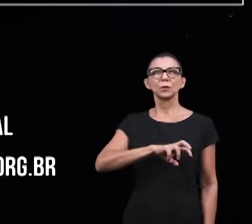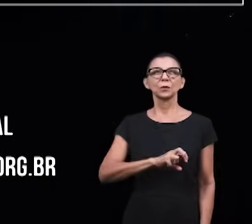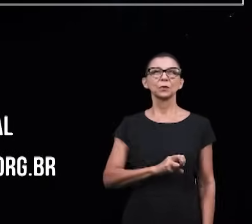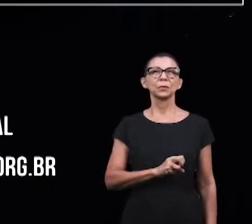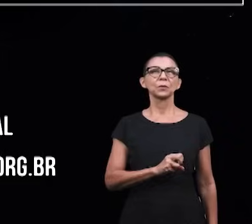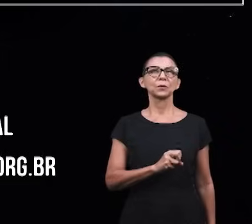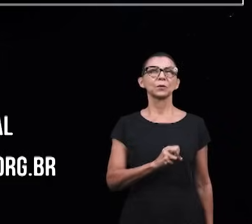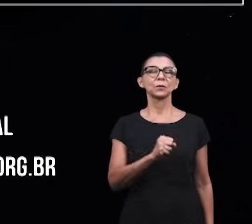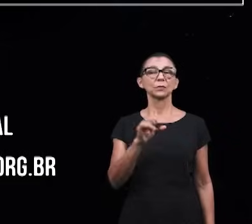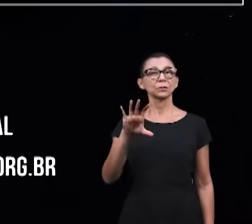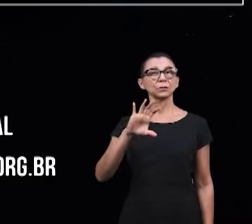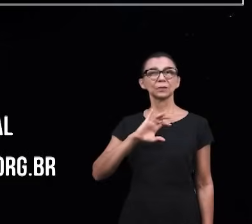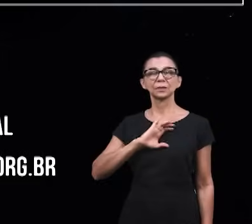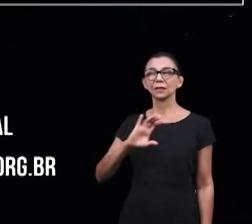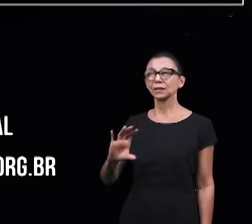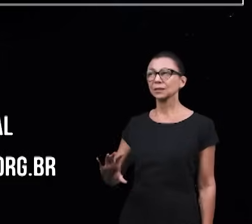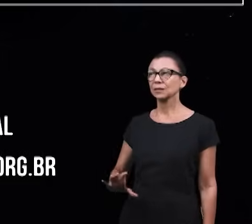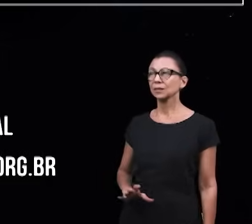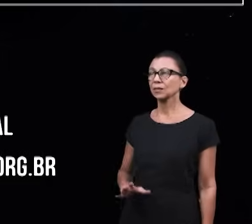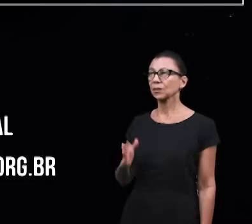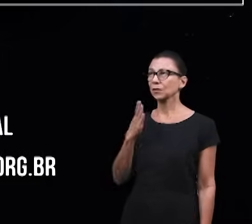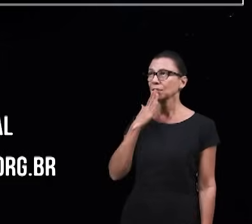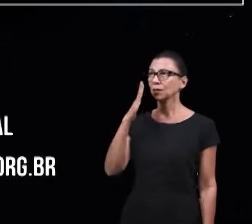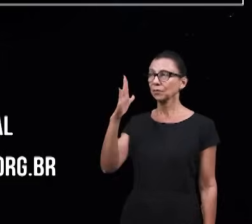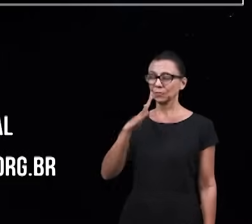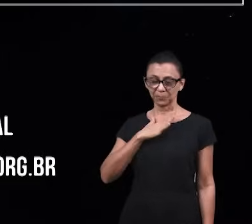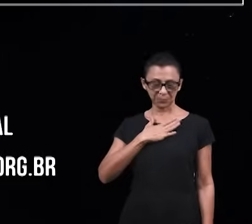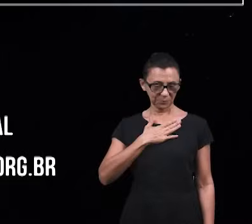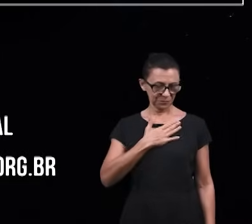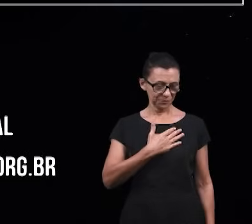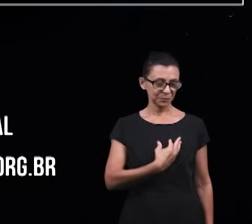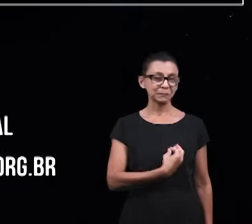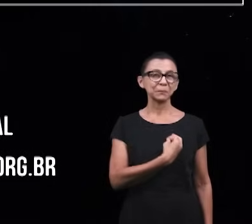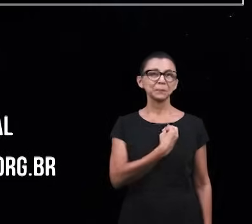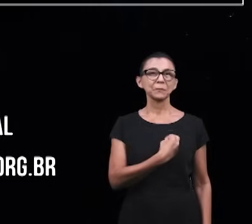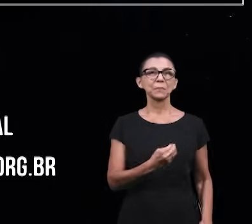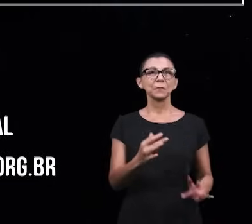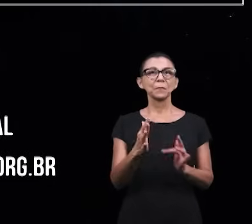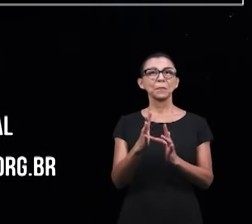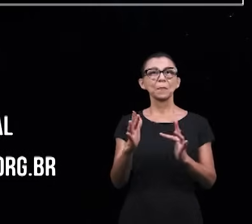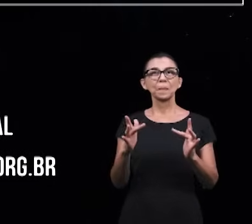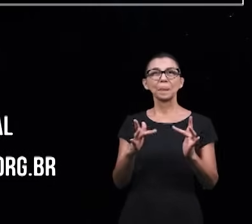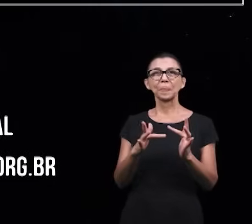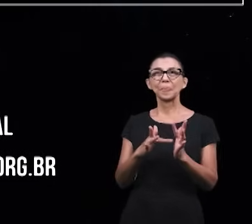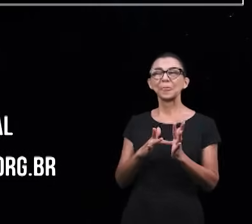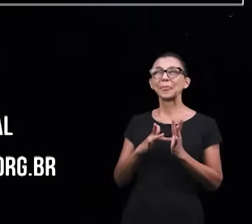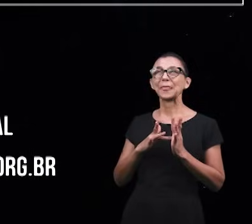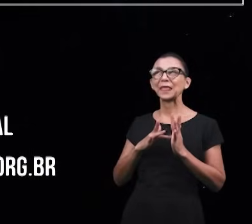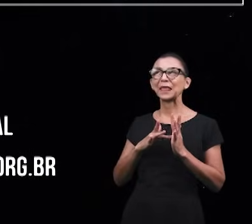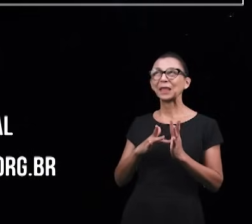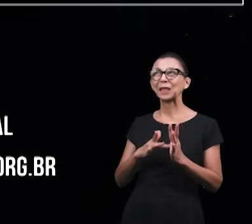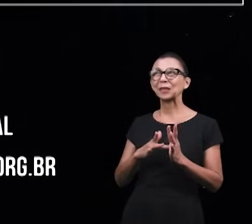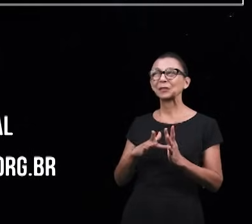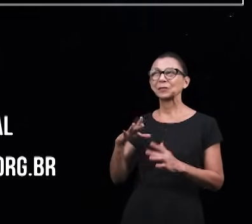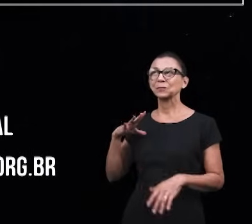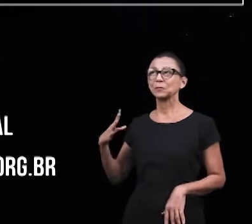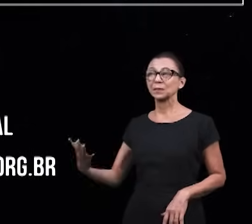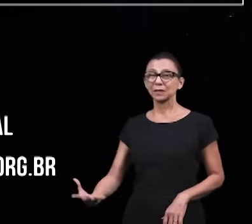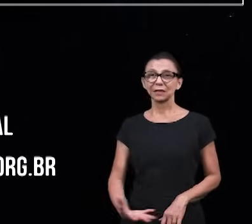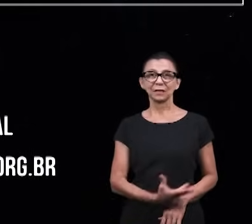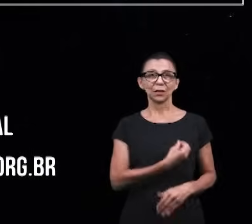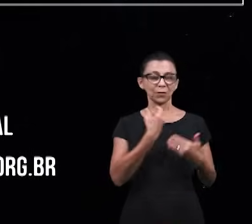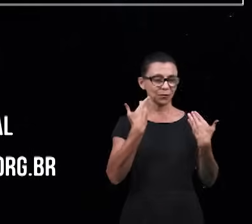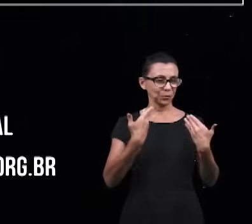que Cristo tem por mim. Jesus achou-me,